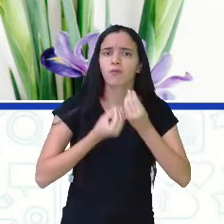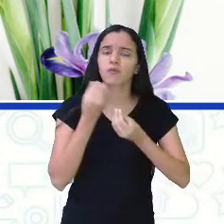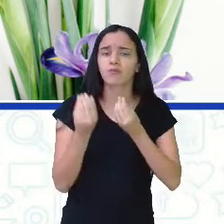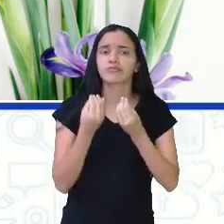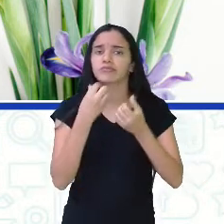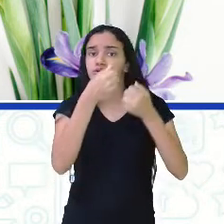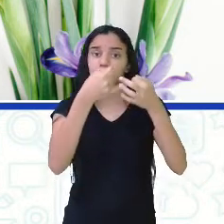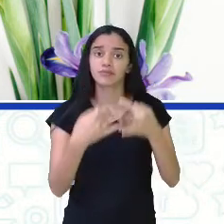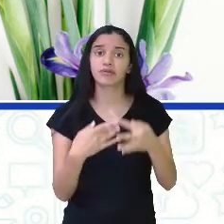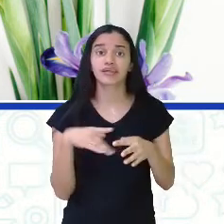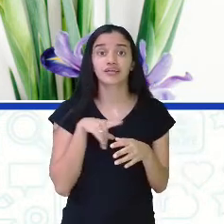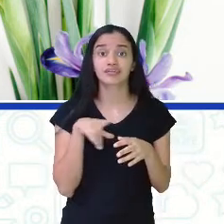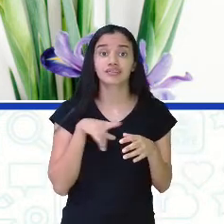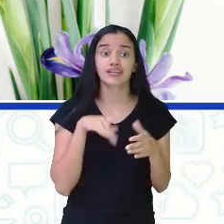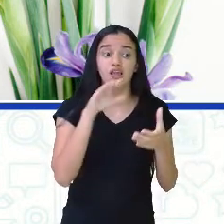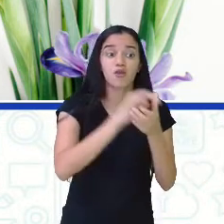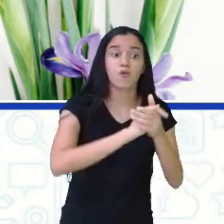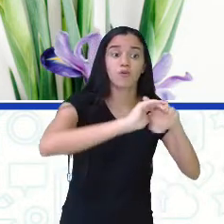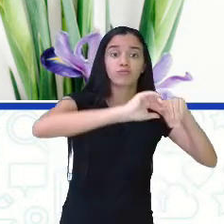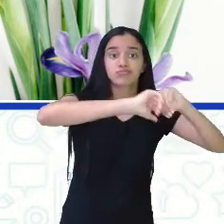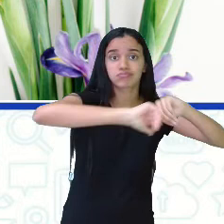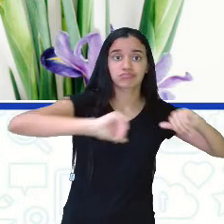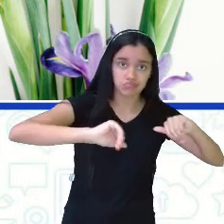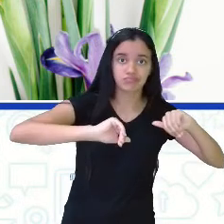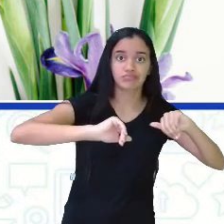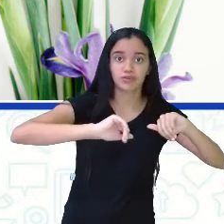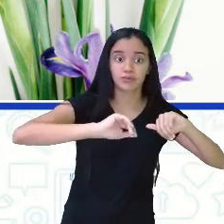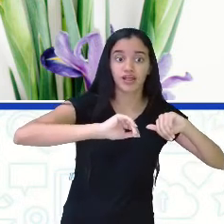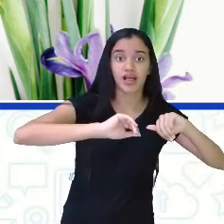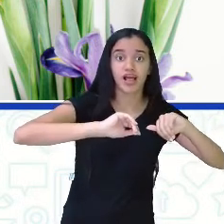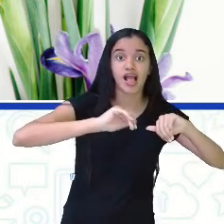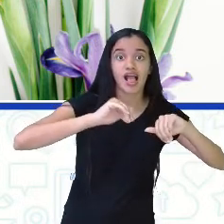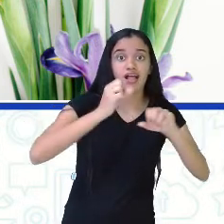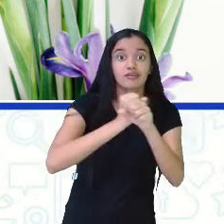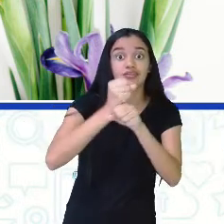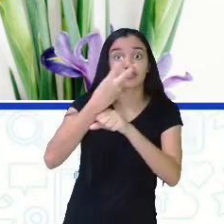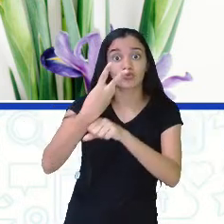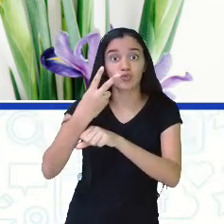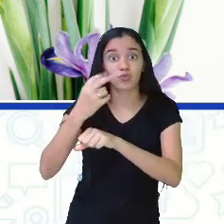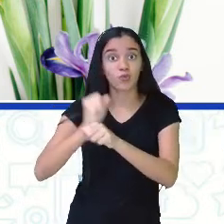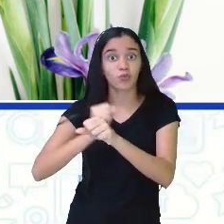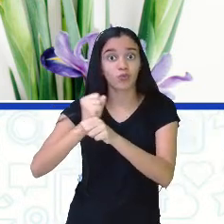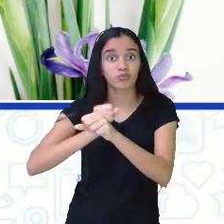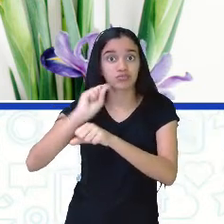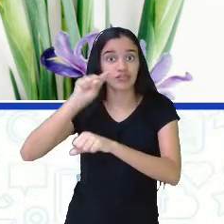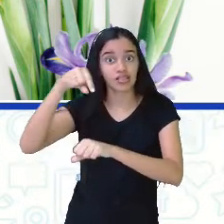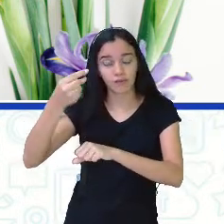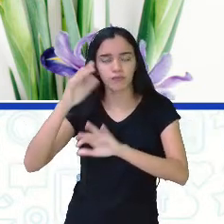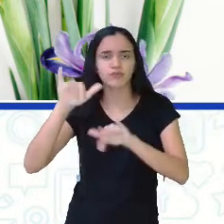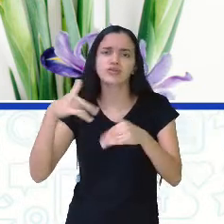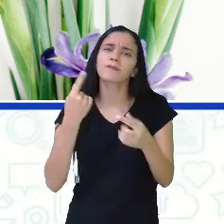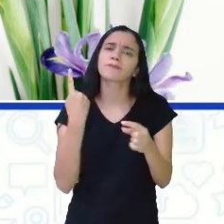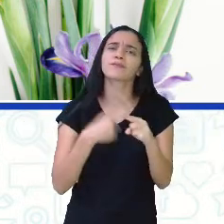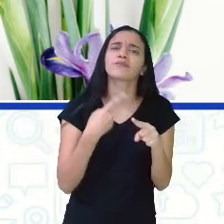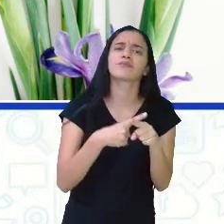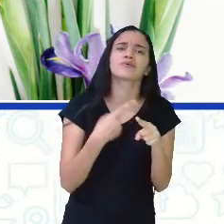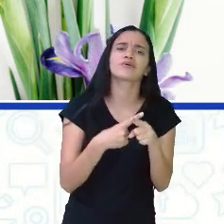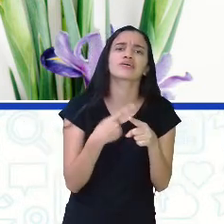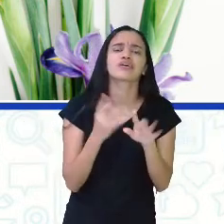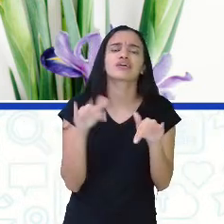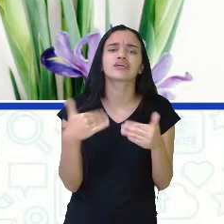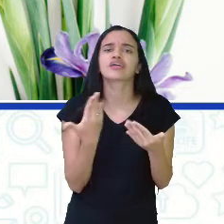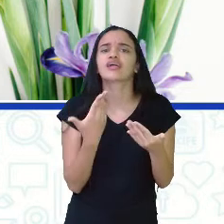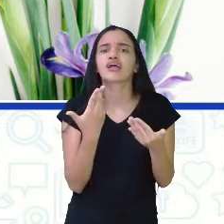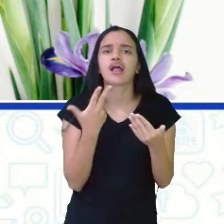dizer aqui? A gente tem um casal que se separou depois de quanto tempo? 2 anos. E por quê? Porque eles não falavam a